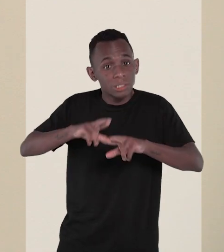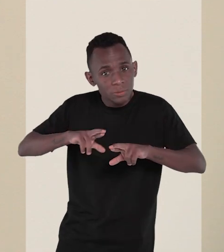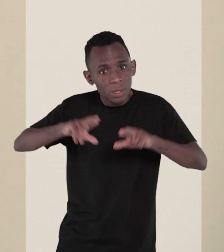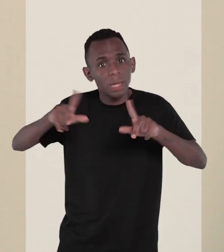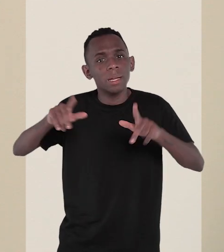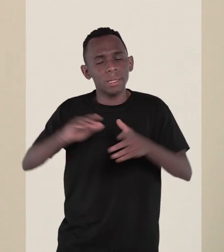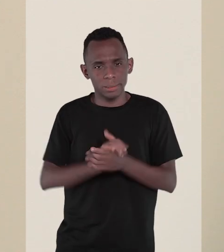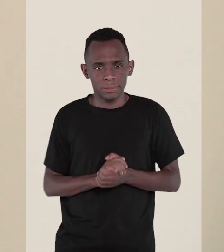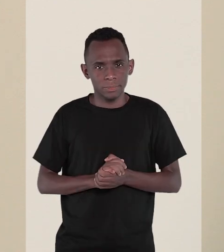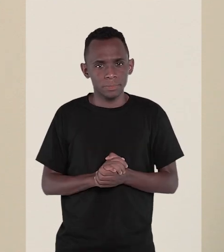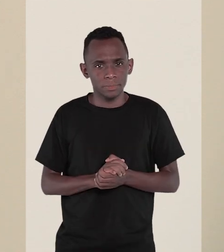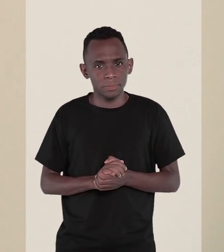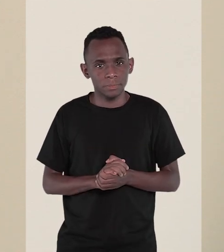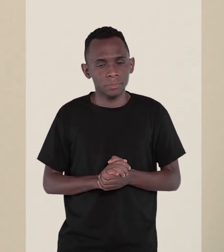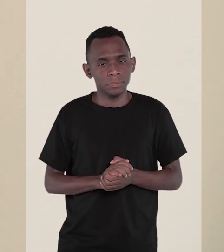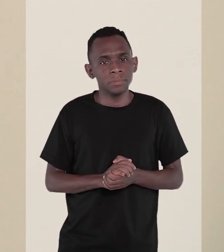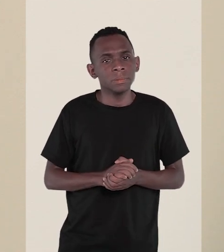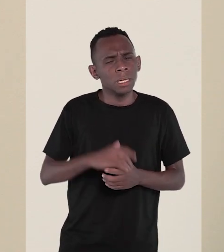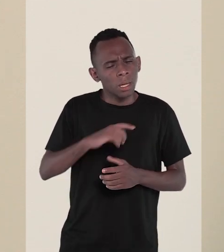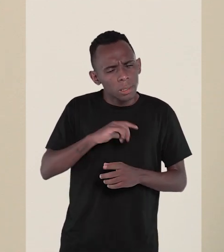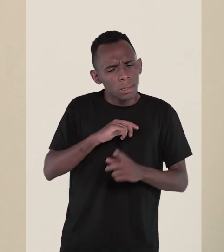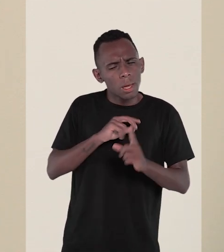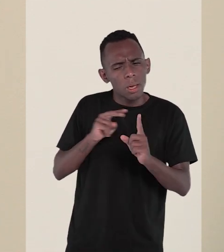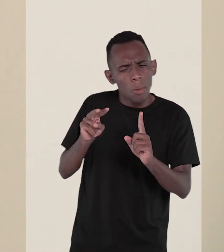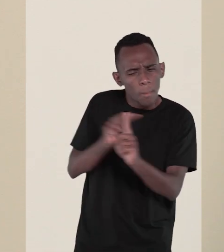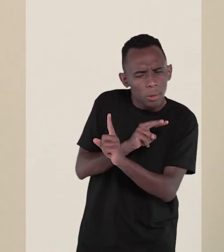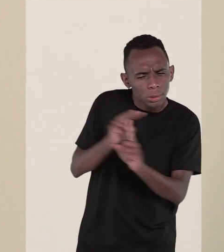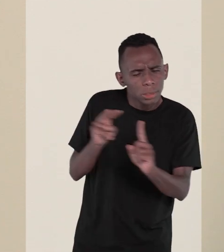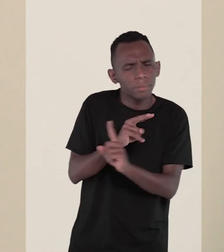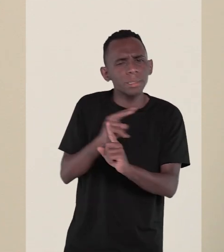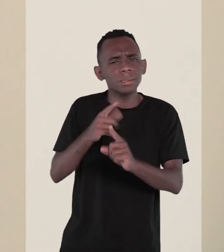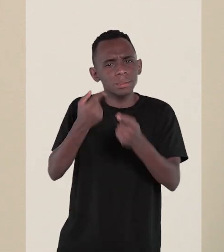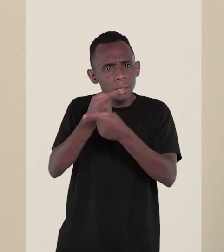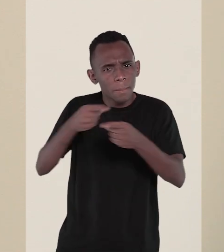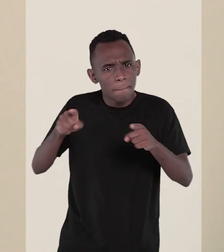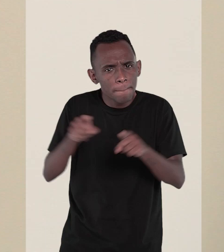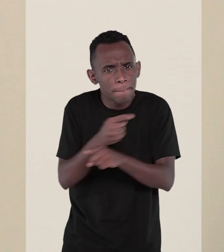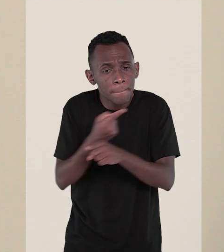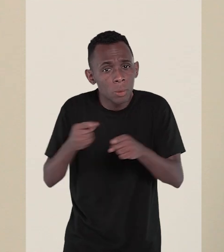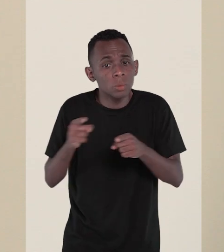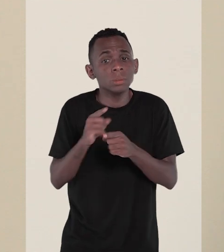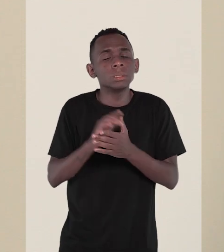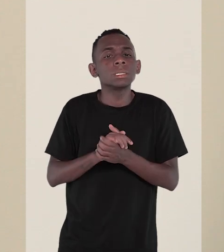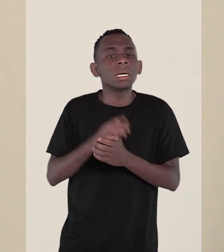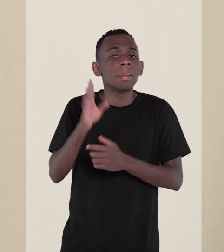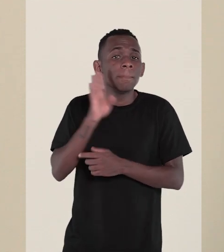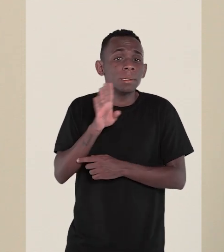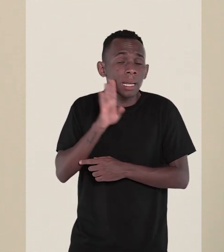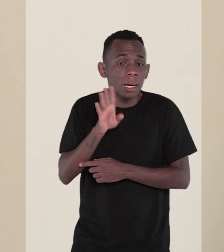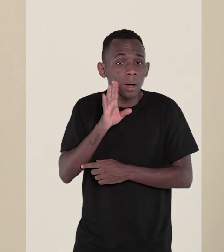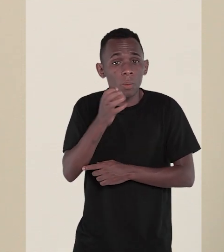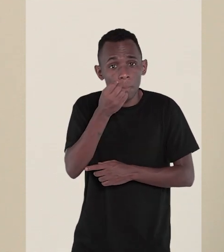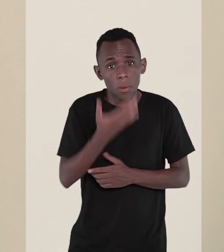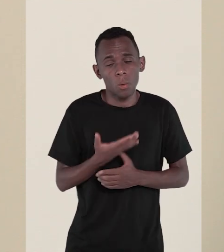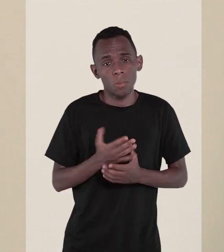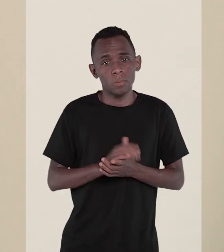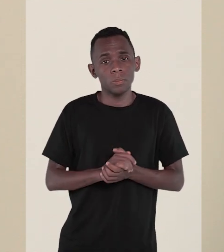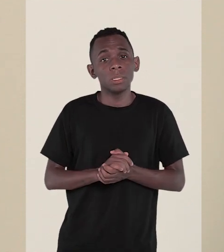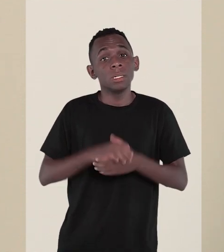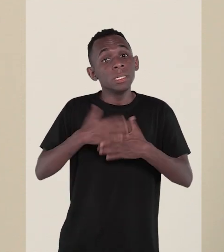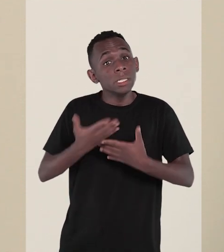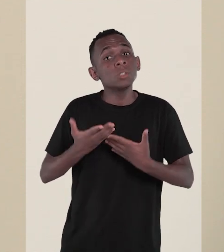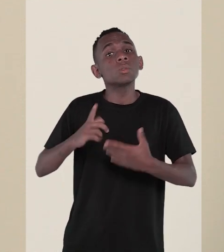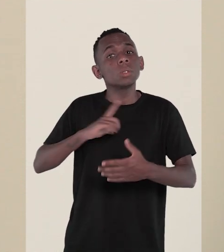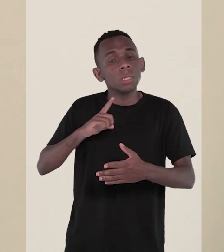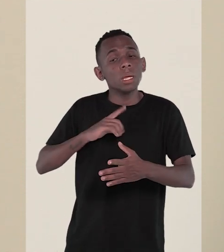é uma compositora, é uma instrumentista, e tem uma sacada de música assim, que percebe que você oscila na música de uma forma legal.